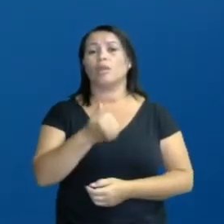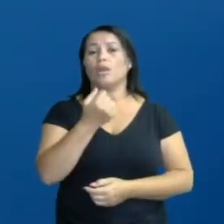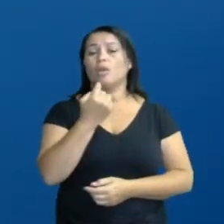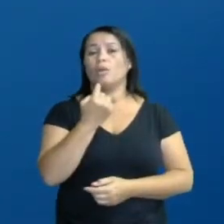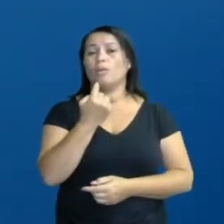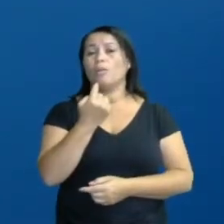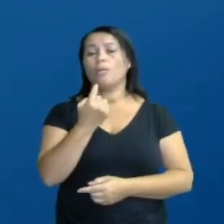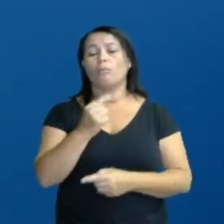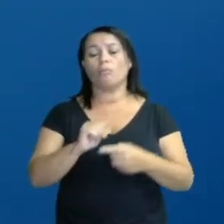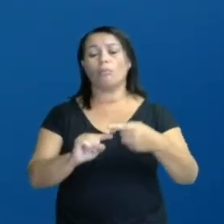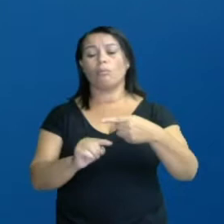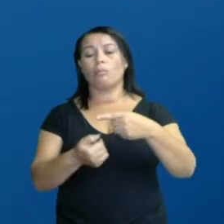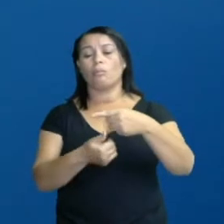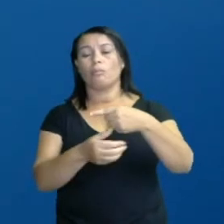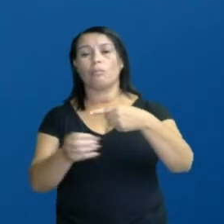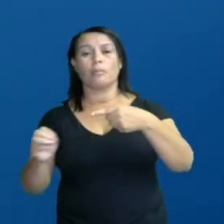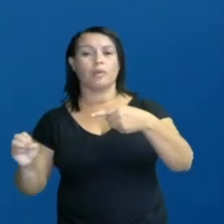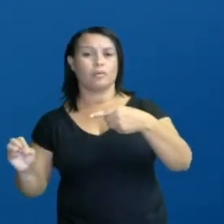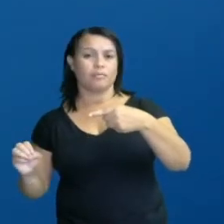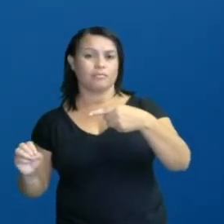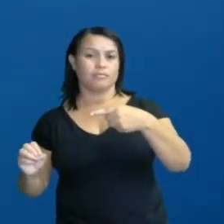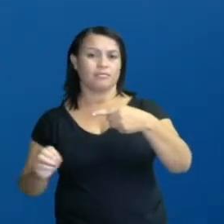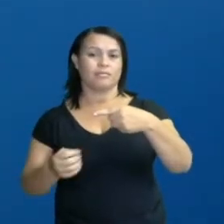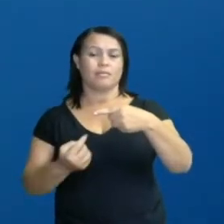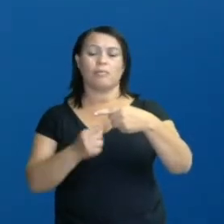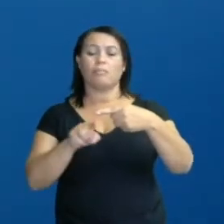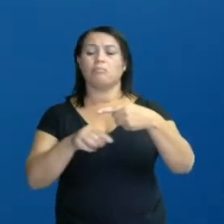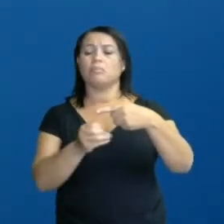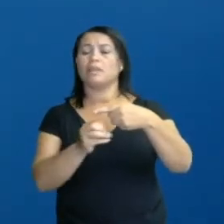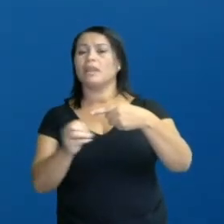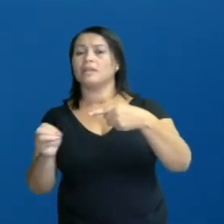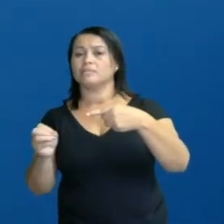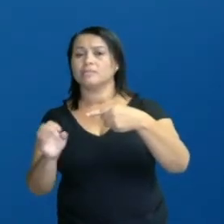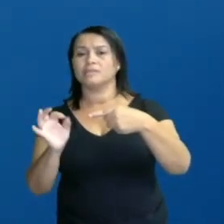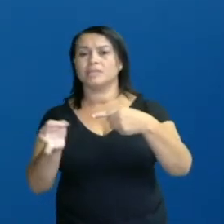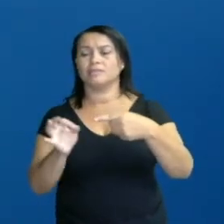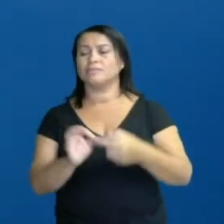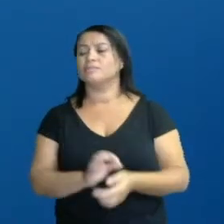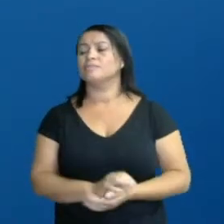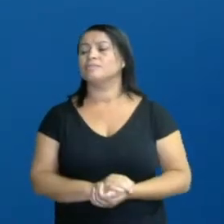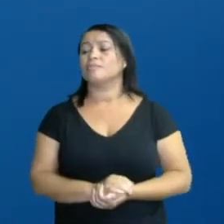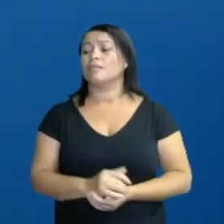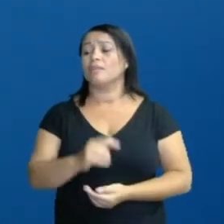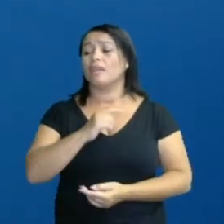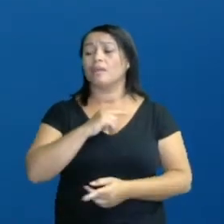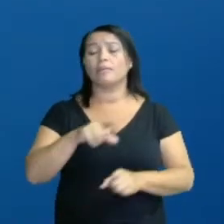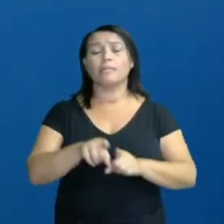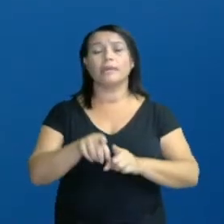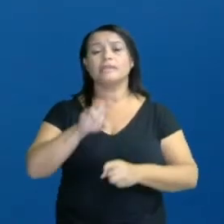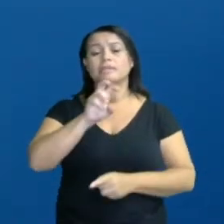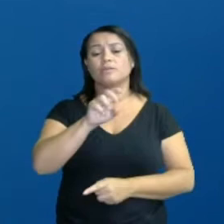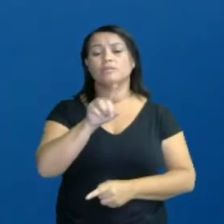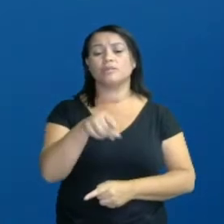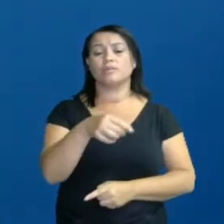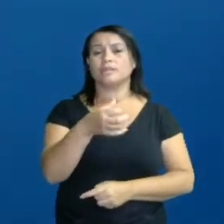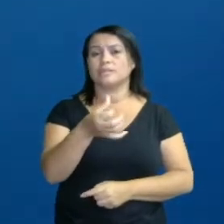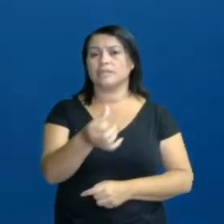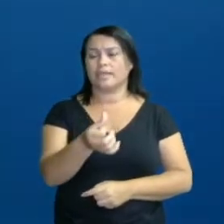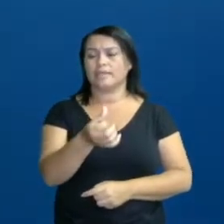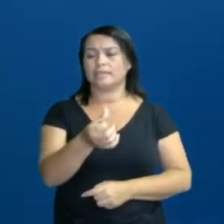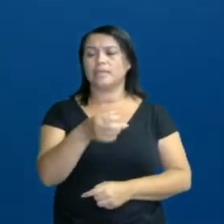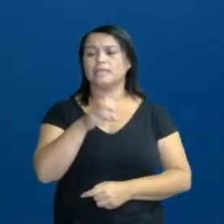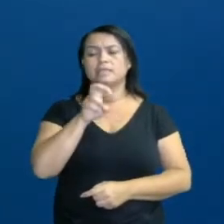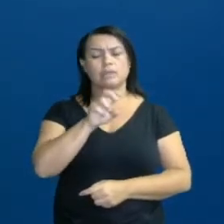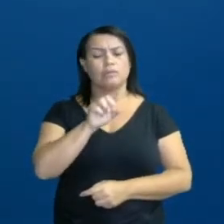na base 1000. Então, por isso, você chama de quem? De milésimos. Tá ok? Aqui eu tenho, ó, 5,6. Esse